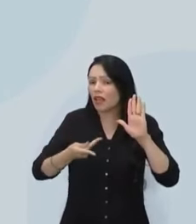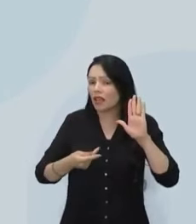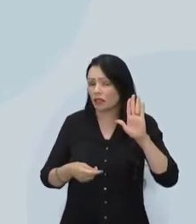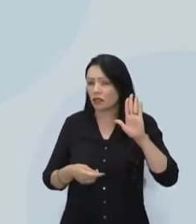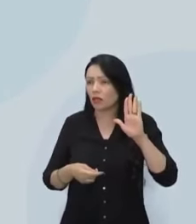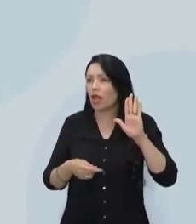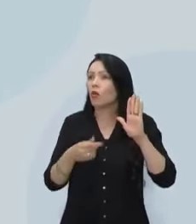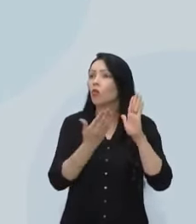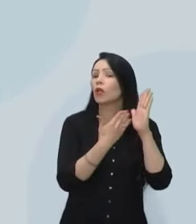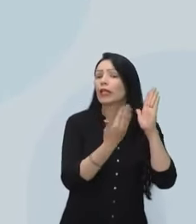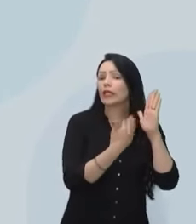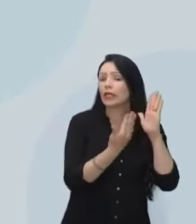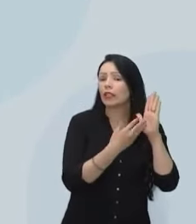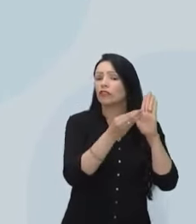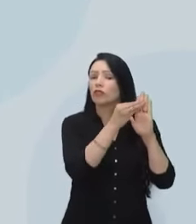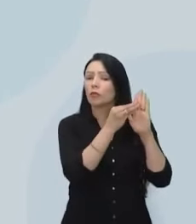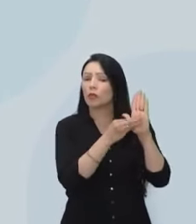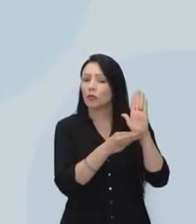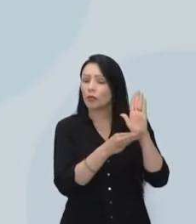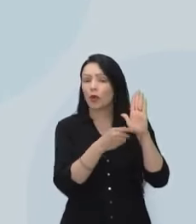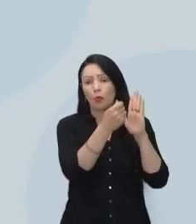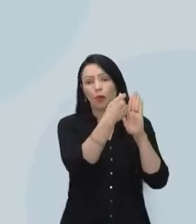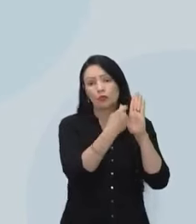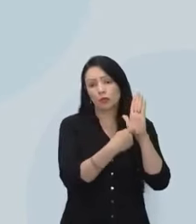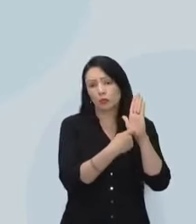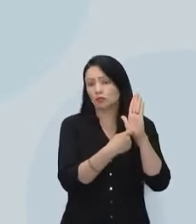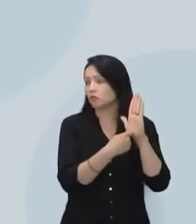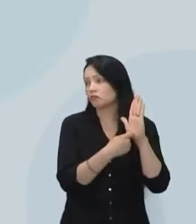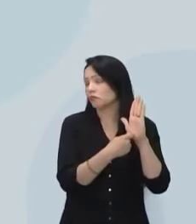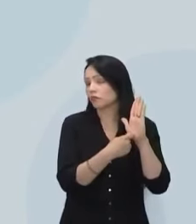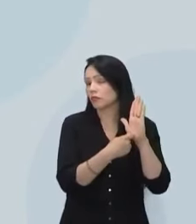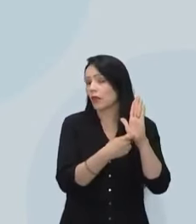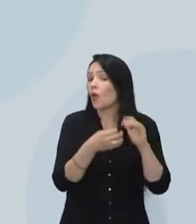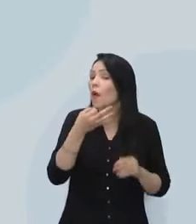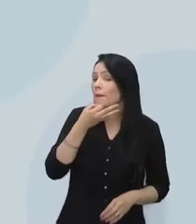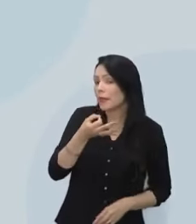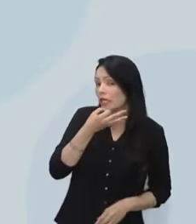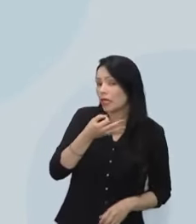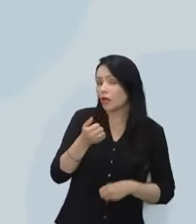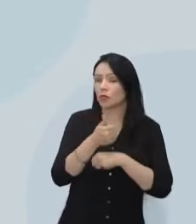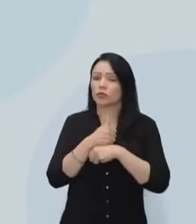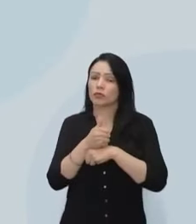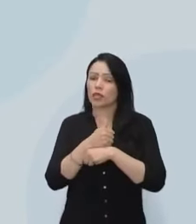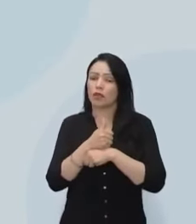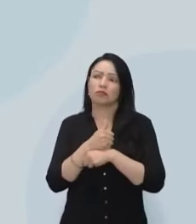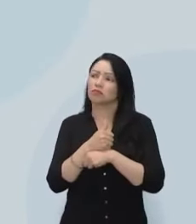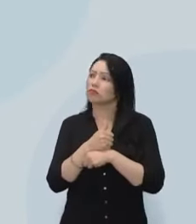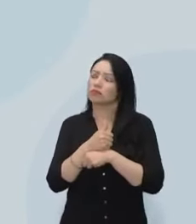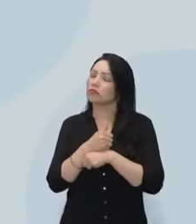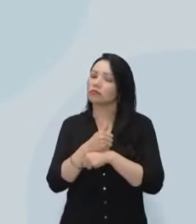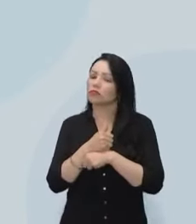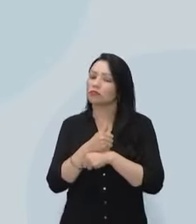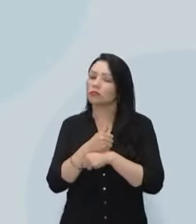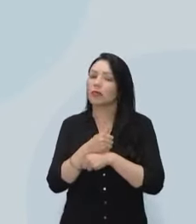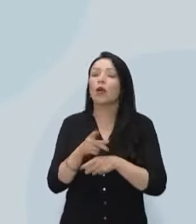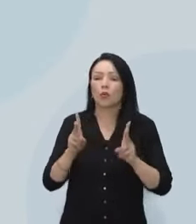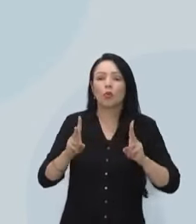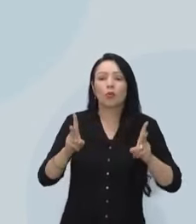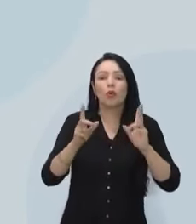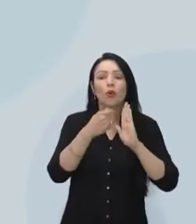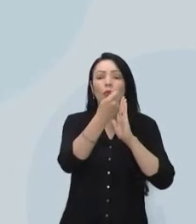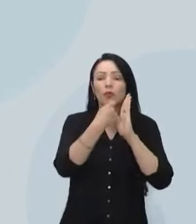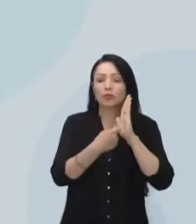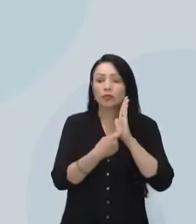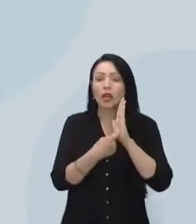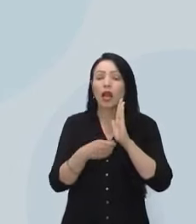falar de uma obra, citar uma obra ou algum autor ou alguma coisa, não. Uma opinião de especialista? Também não. Continua sendo o autor e o autor